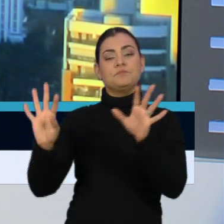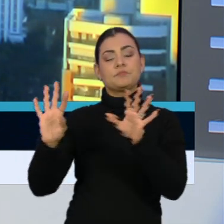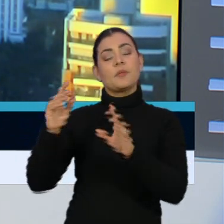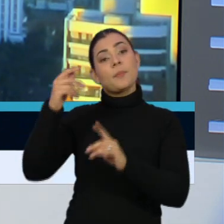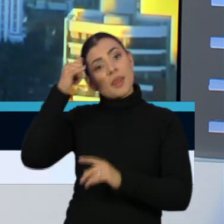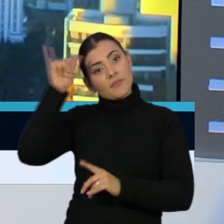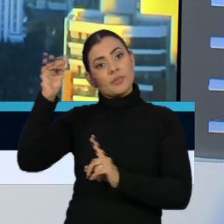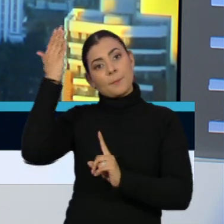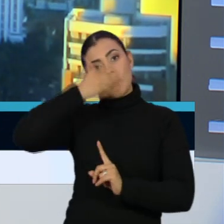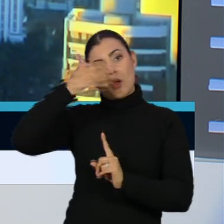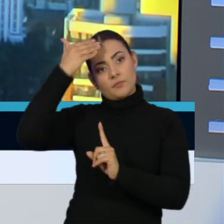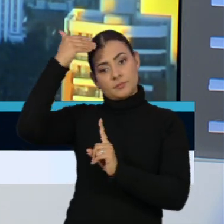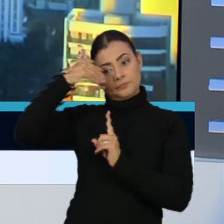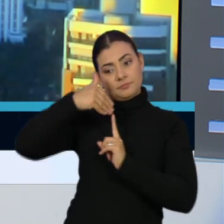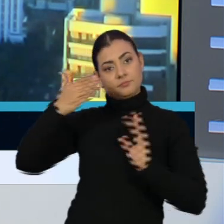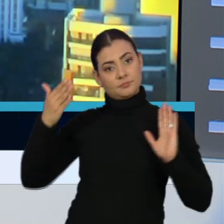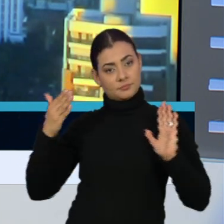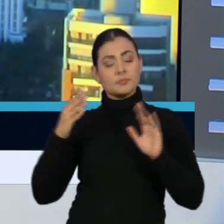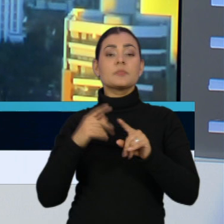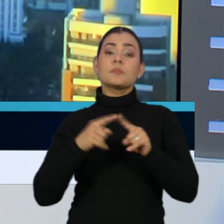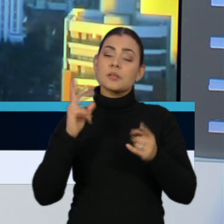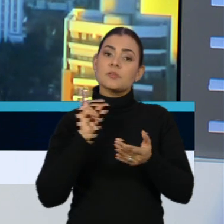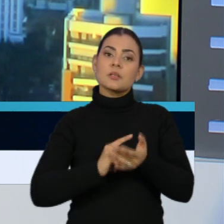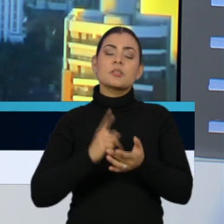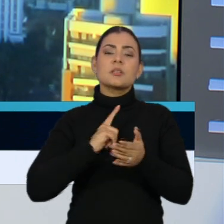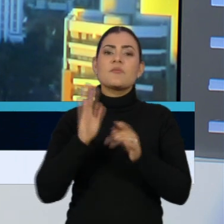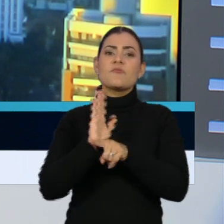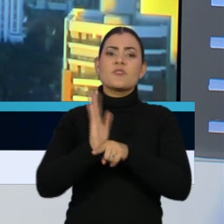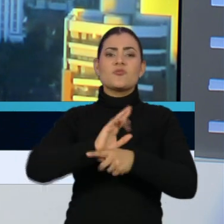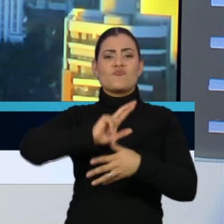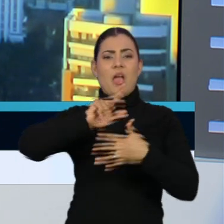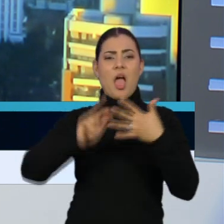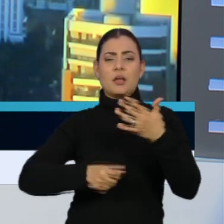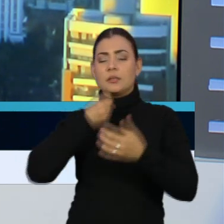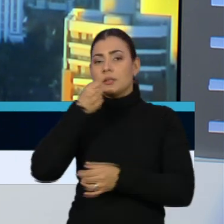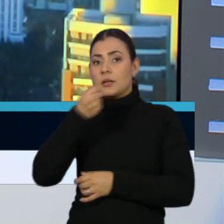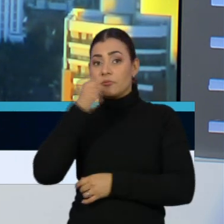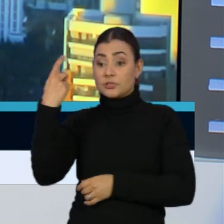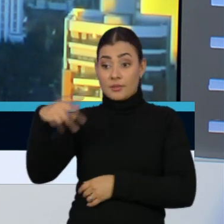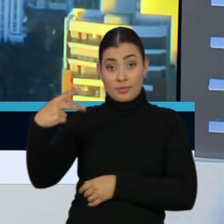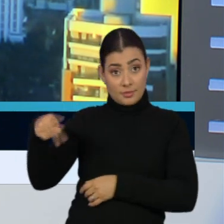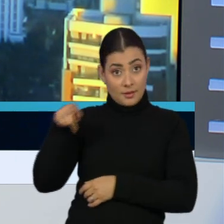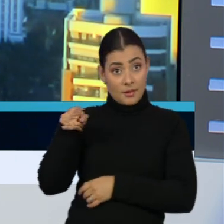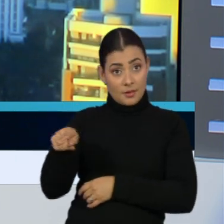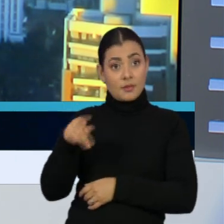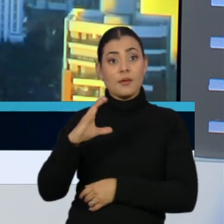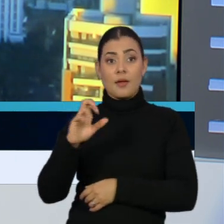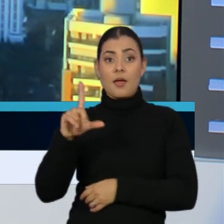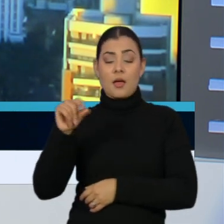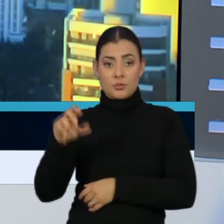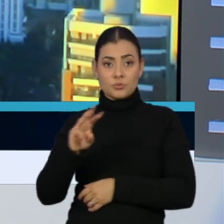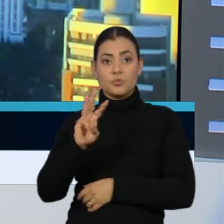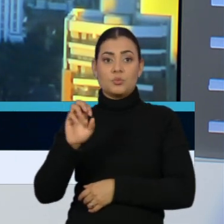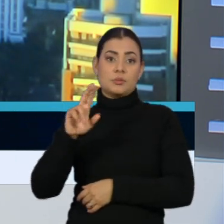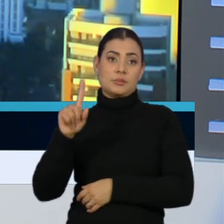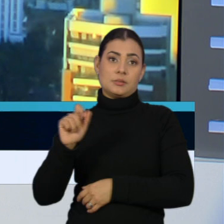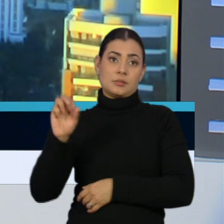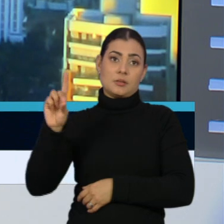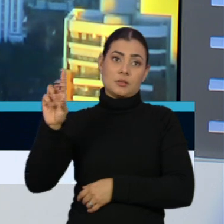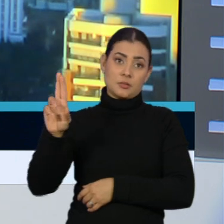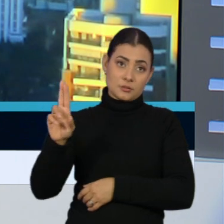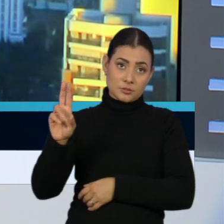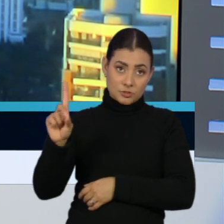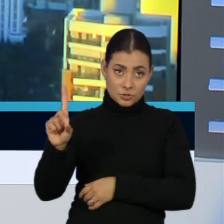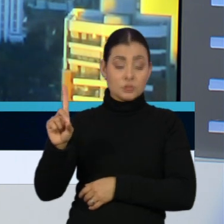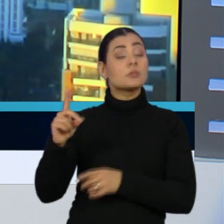si. Durante a oitiva, os senadores exibiram vários vídeos com entrevistas de Carlos Wizard, em que ele fala sobre sua